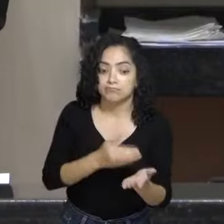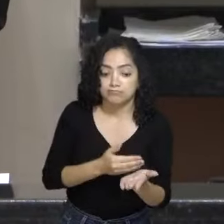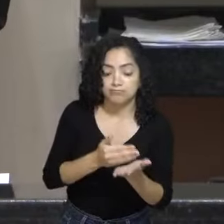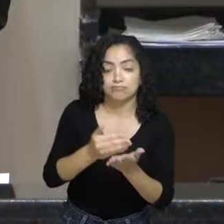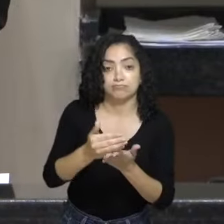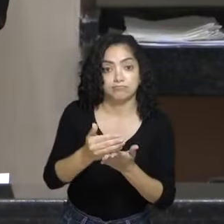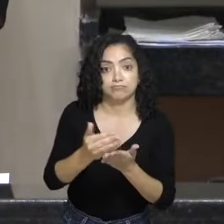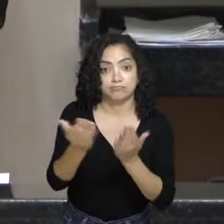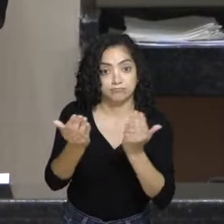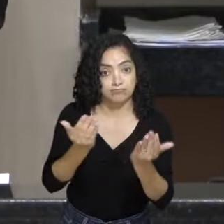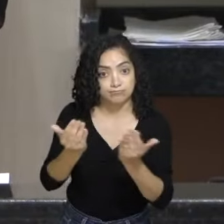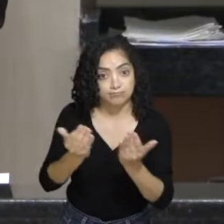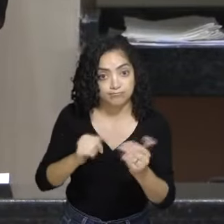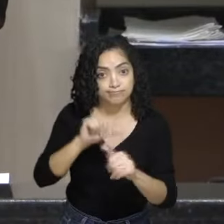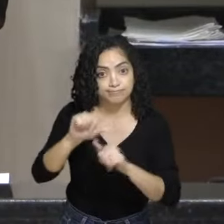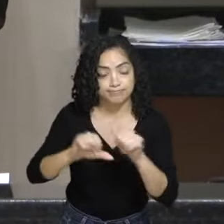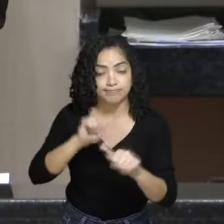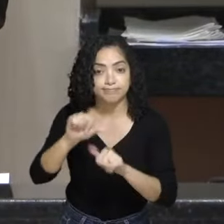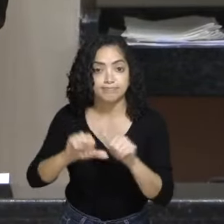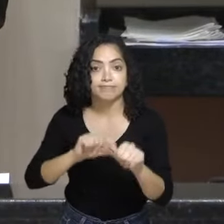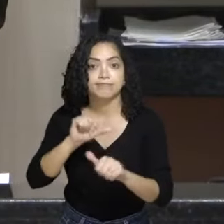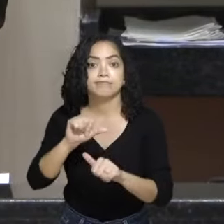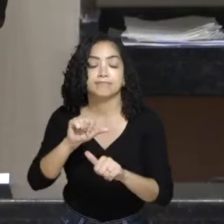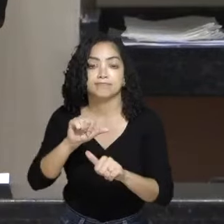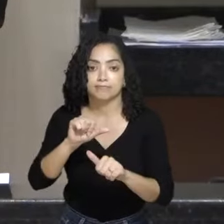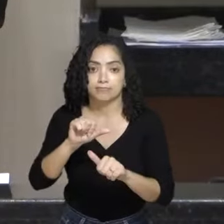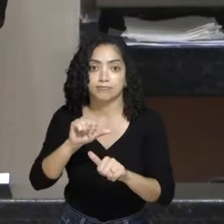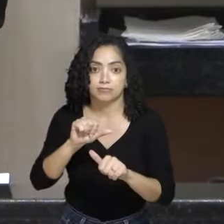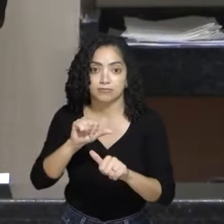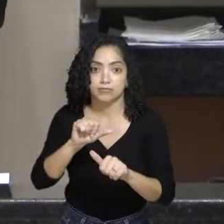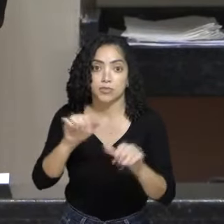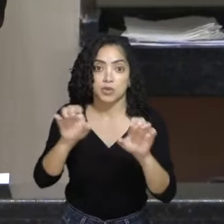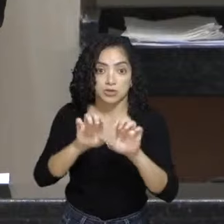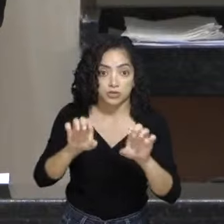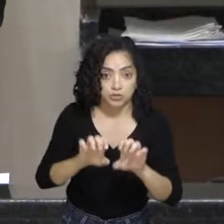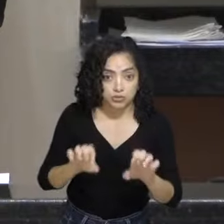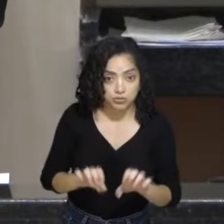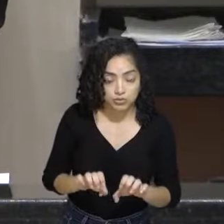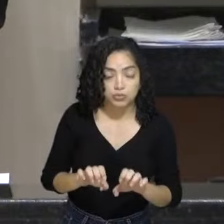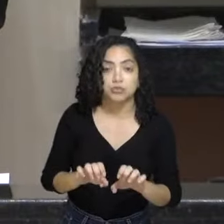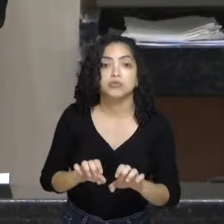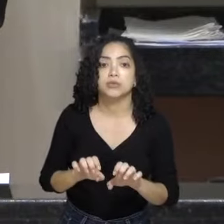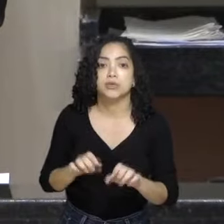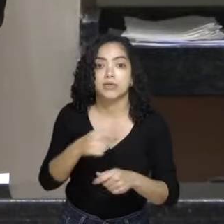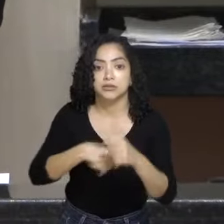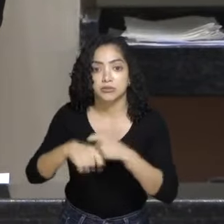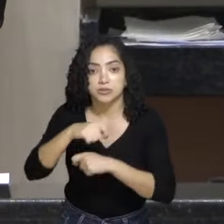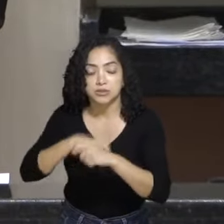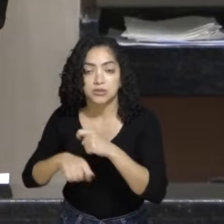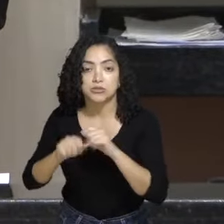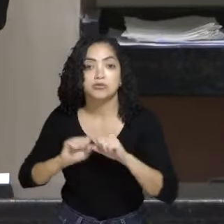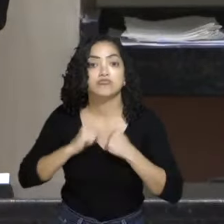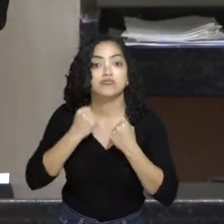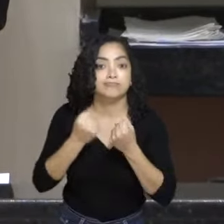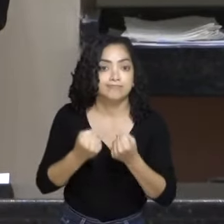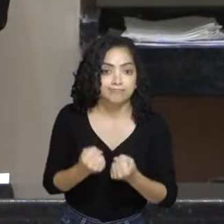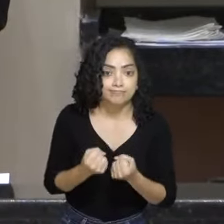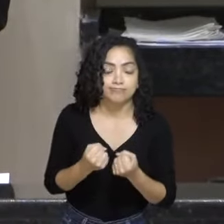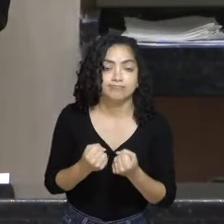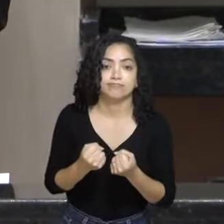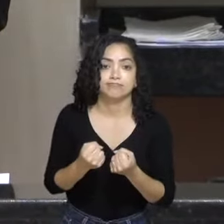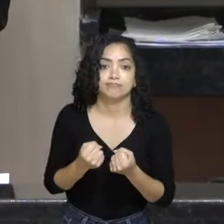da reforma que deu ao governo a formatação da sua estrutura administrativa. Nos dedicamos, desde o primeiro